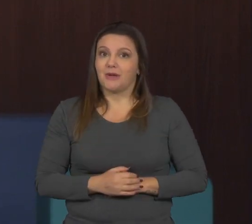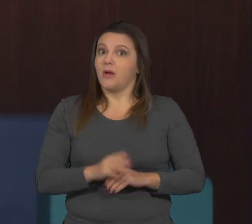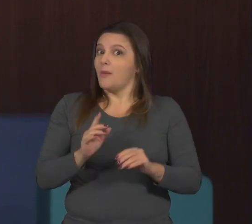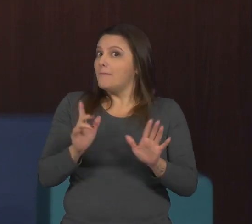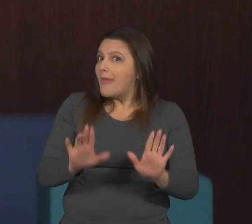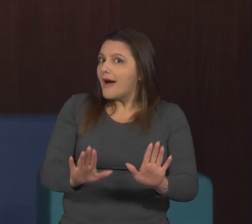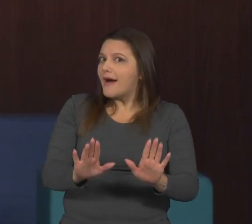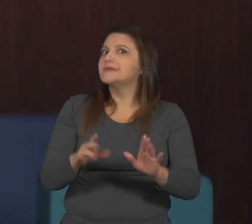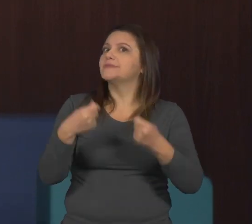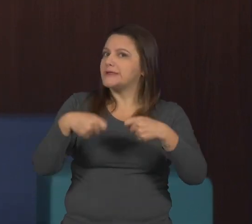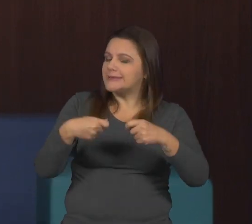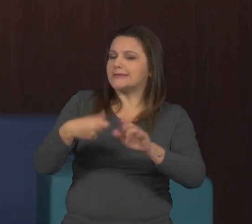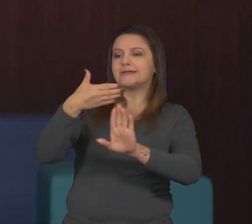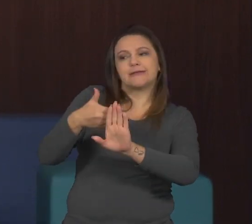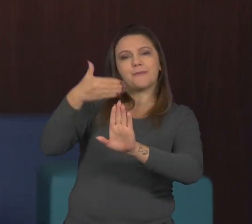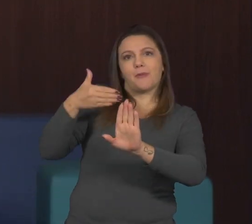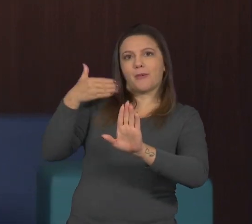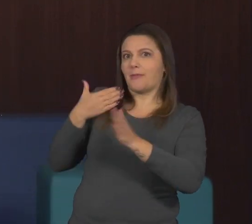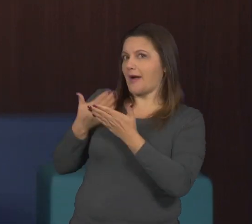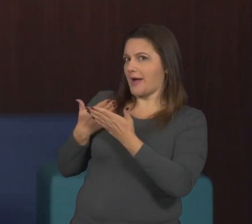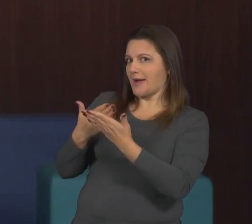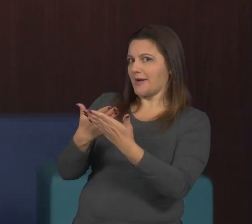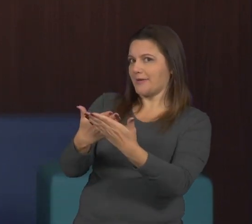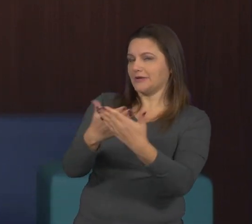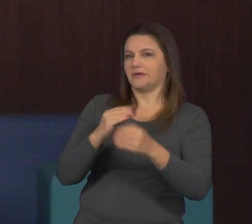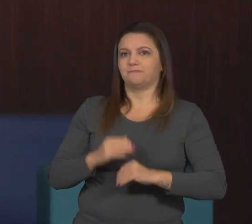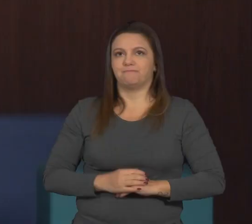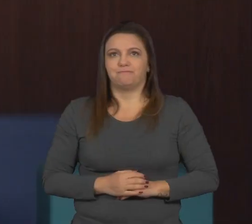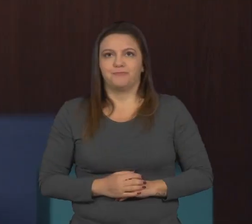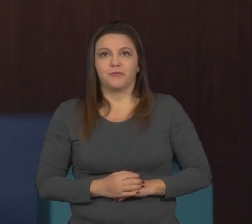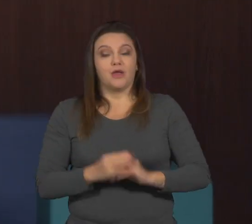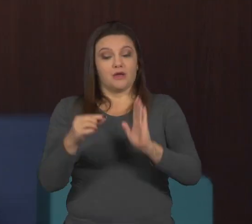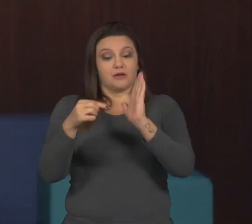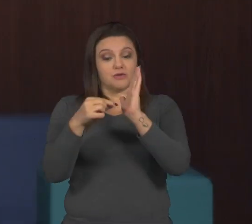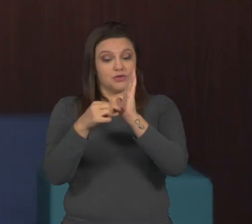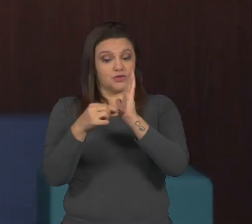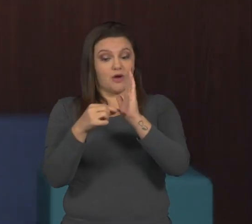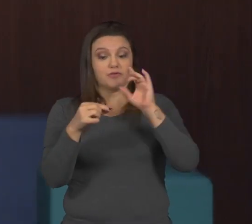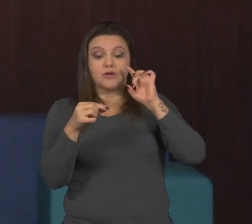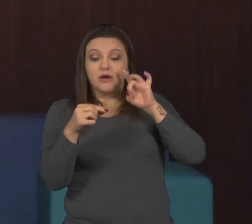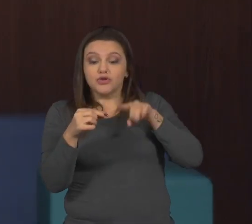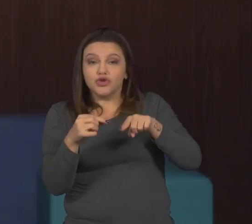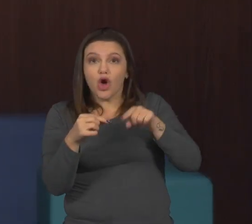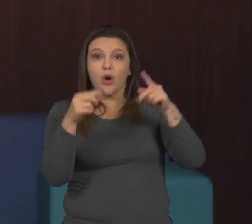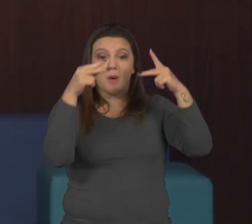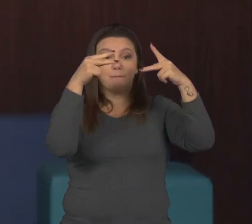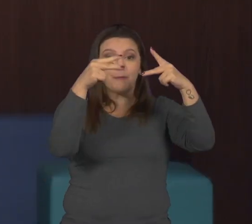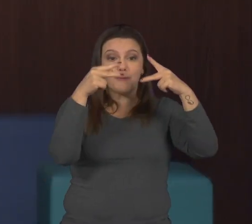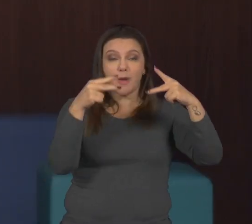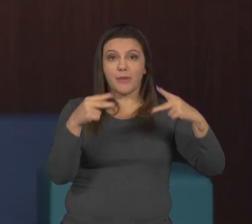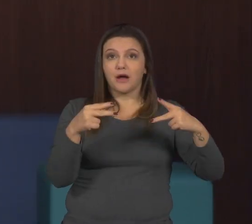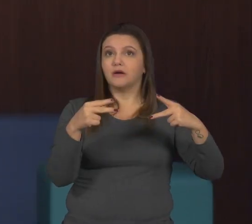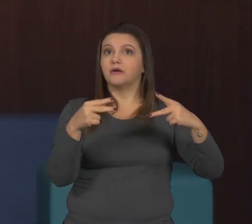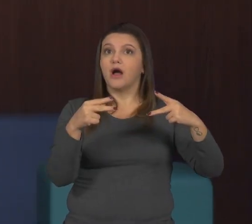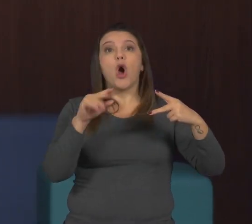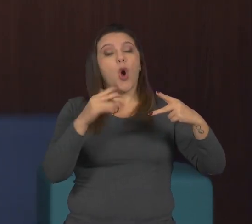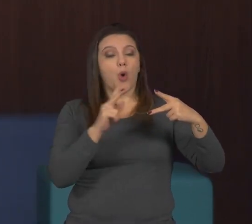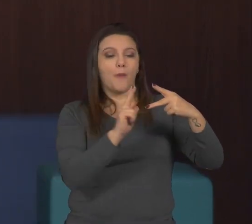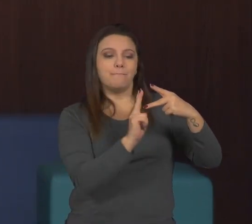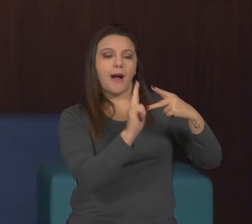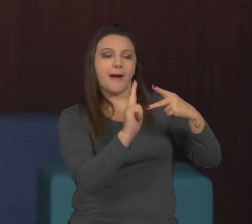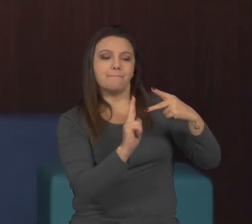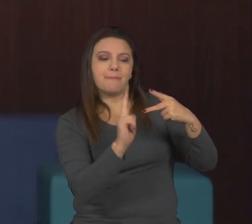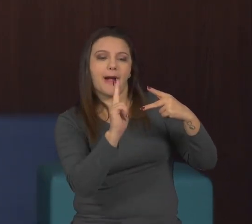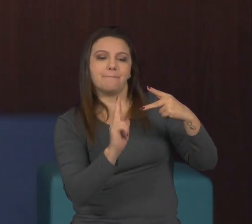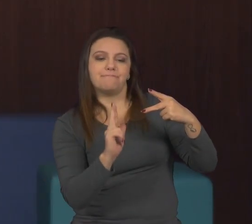esperado. Mas software não significa apenas o código, então não significa reusar apenas partes de código.